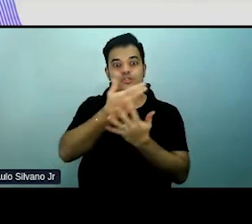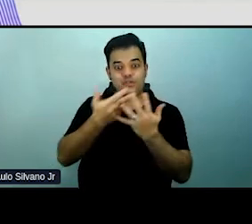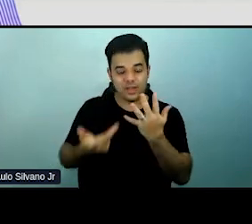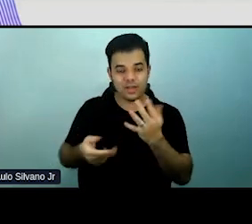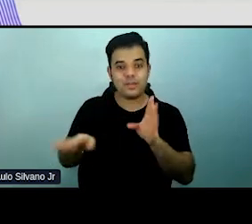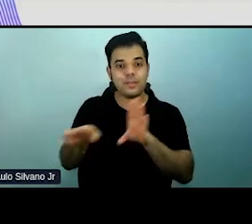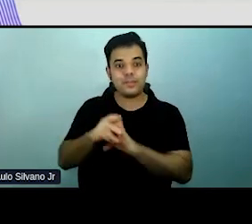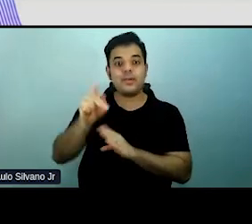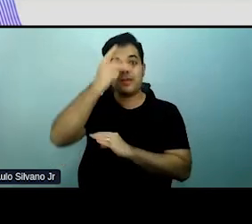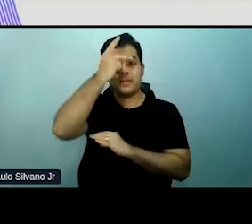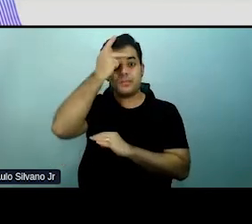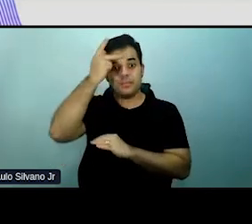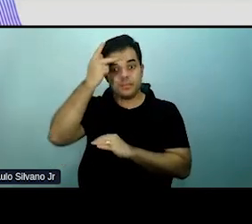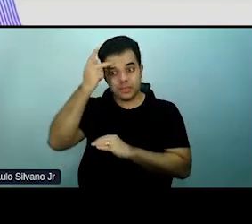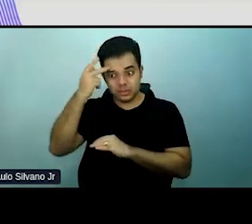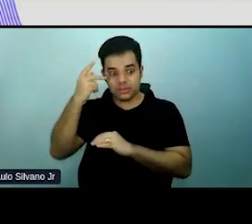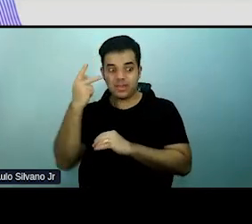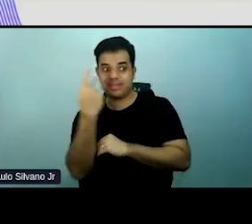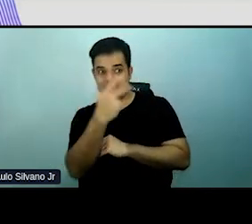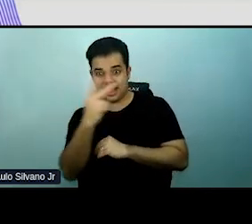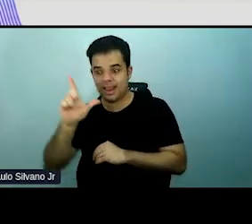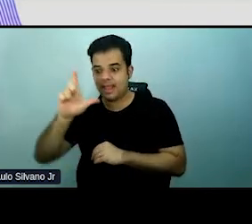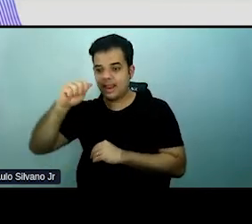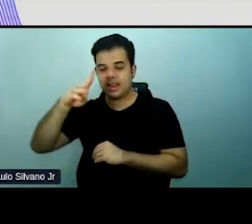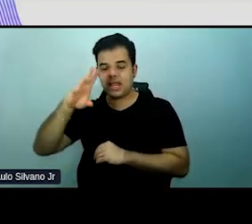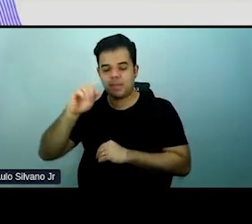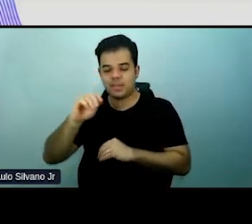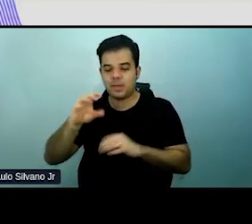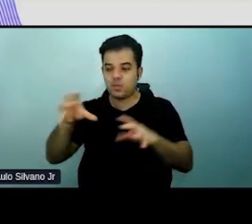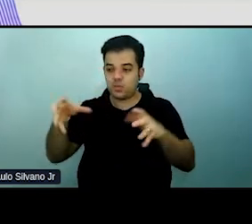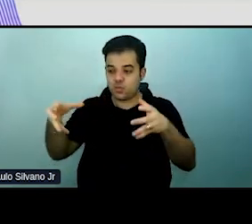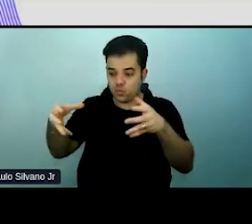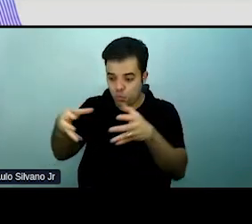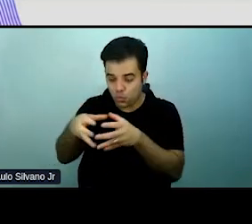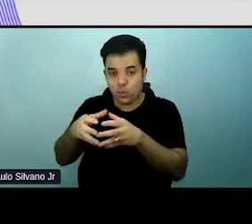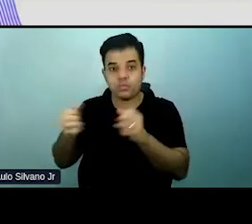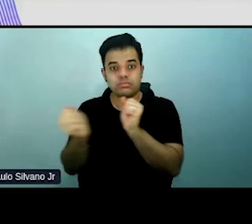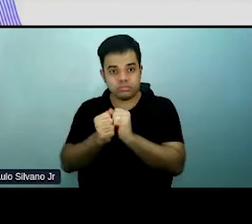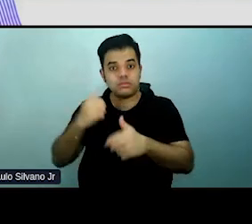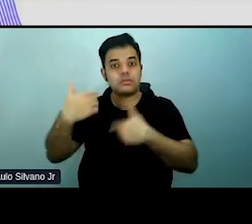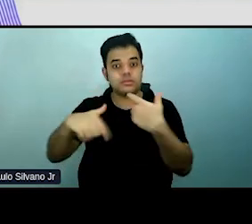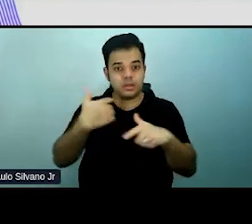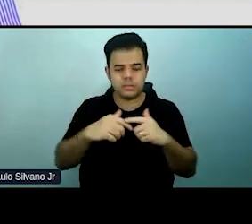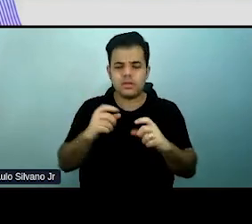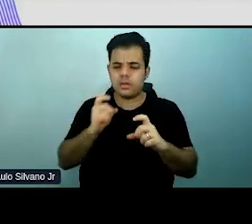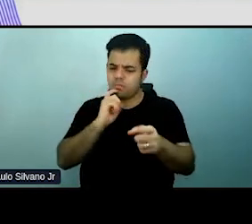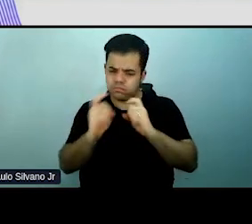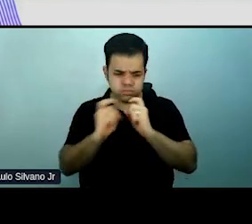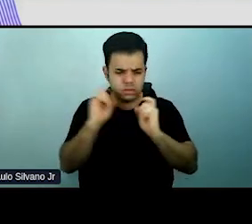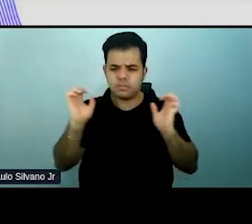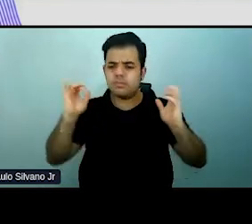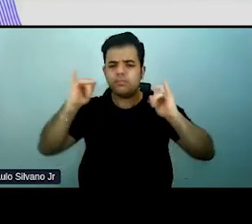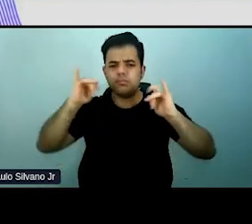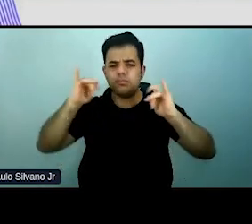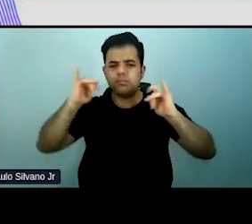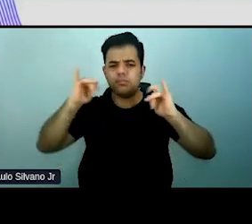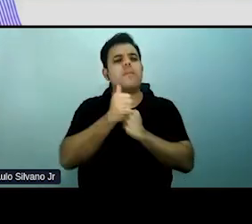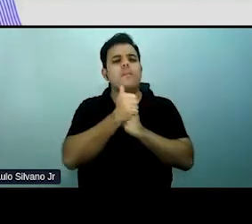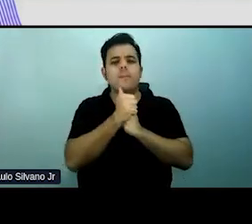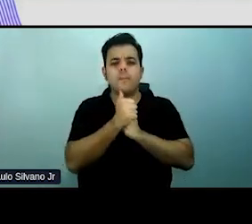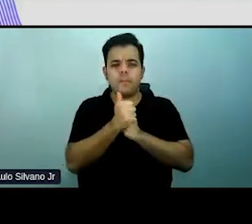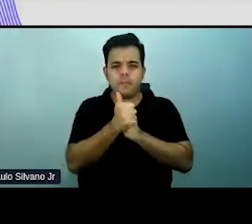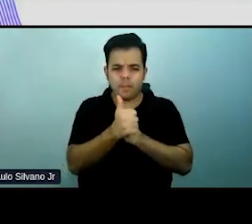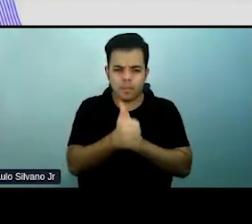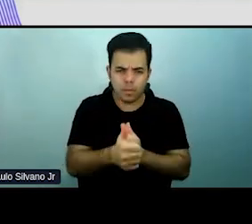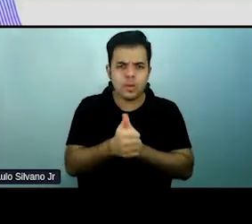pessoas da Lambda que participam desse comitê, e a gente, em conjunto, a gente faz reuniões mesmo, a gente está bem próximo junto com